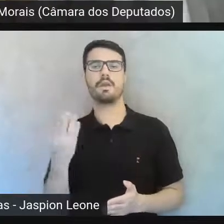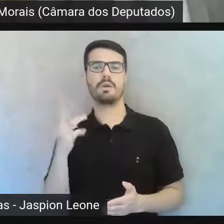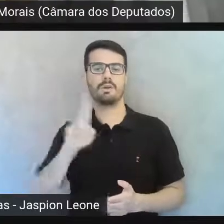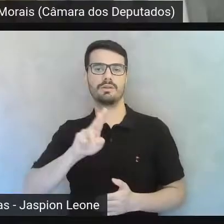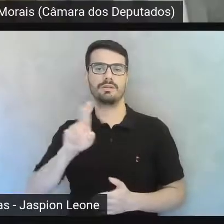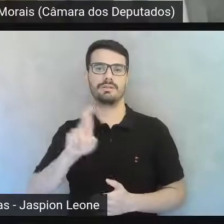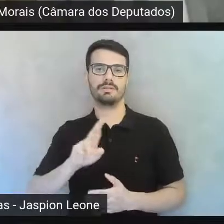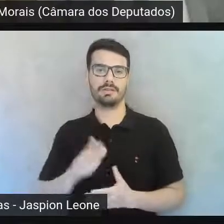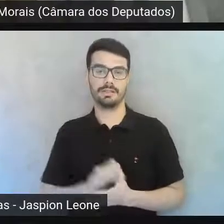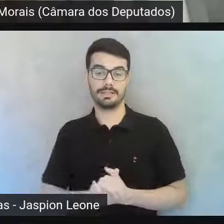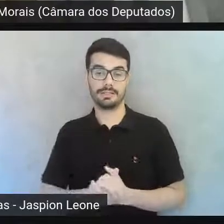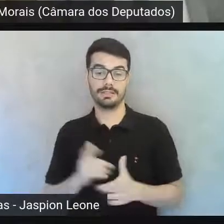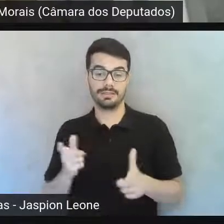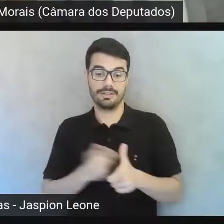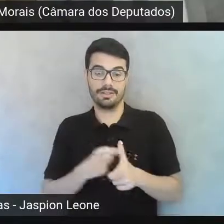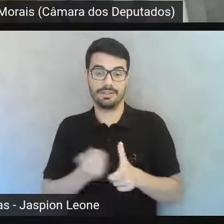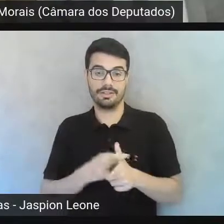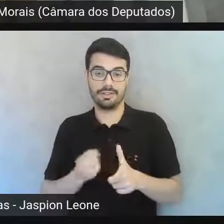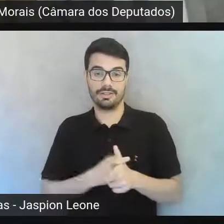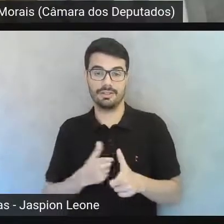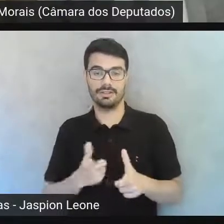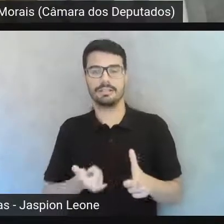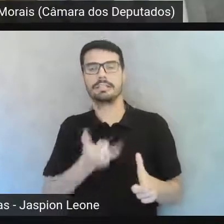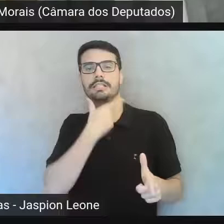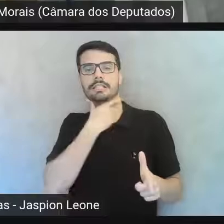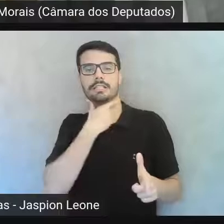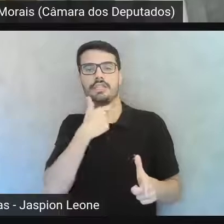Uma dívida bruta do governo próximo de